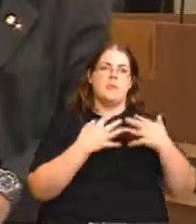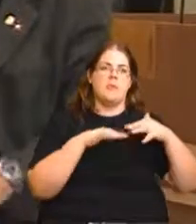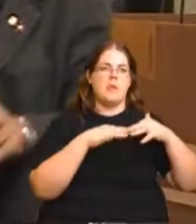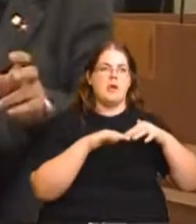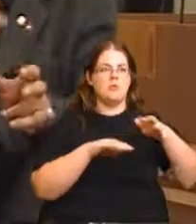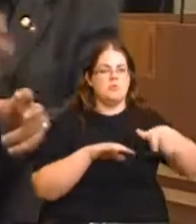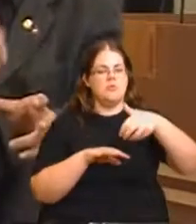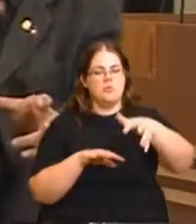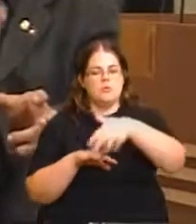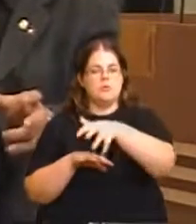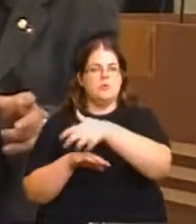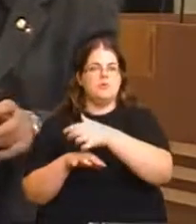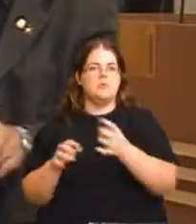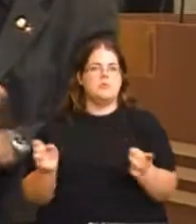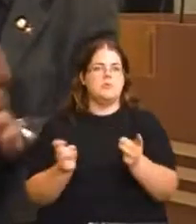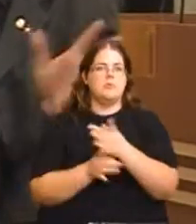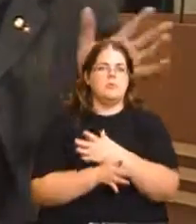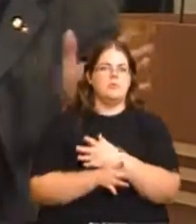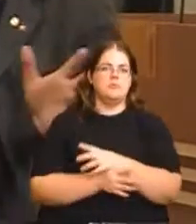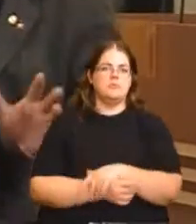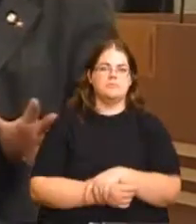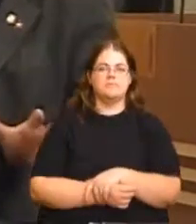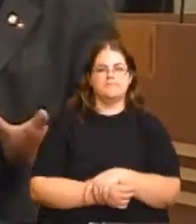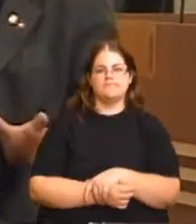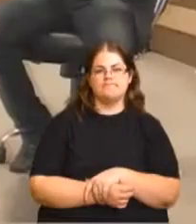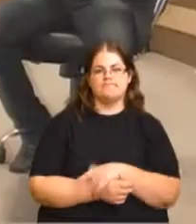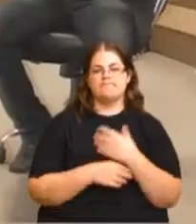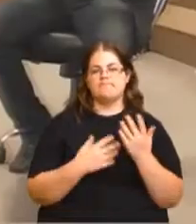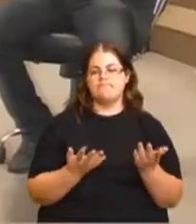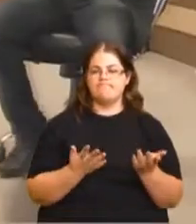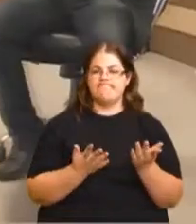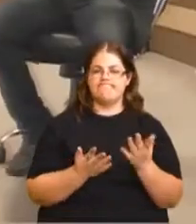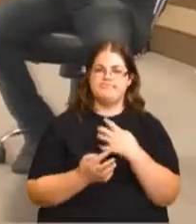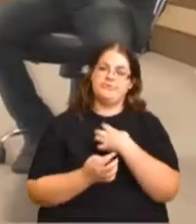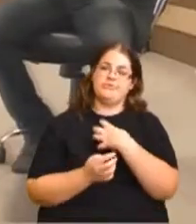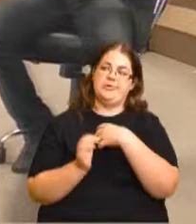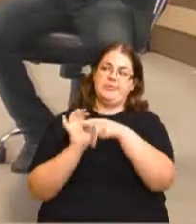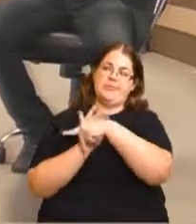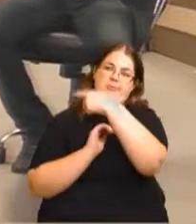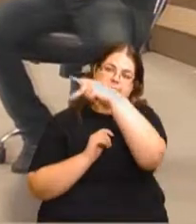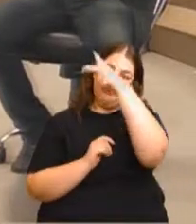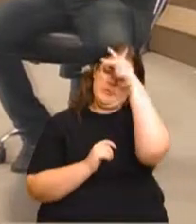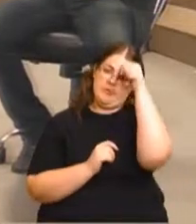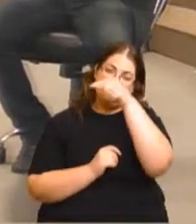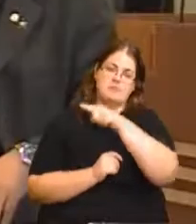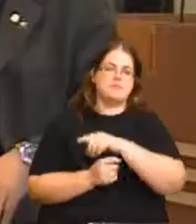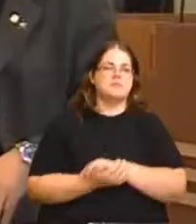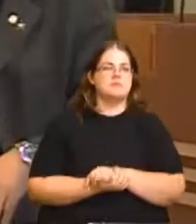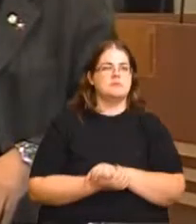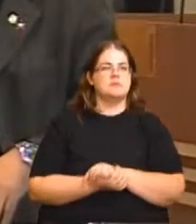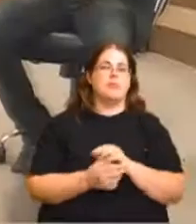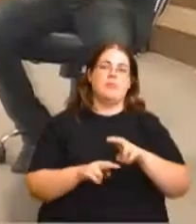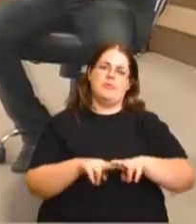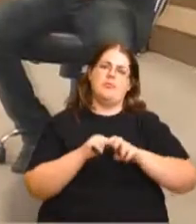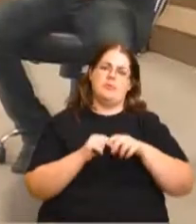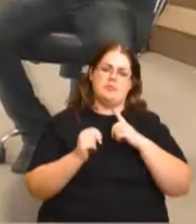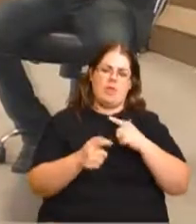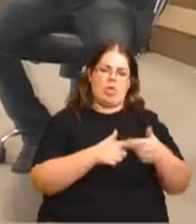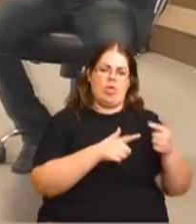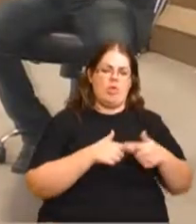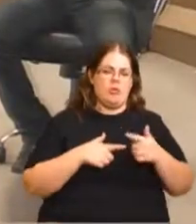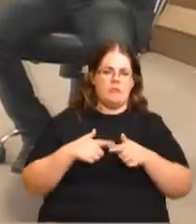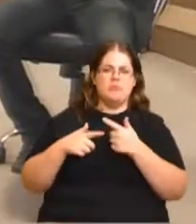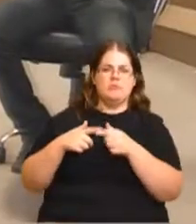precisa ser pessoas, pega uma reta, vai lá, limpa as valetas, está limpo. Então... foi a forma que esse governo resolveu trabalhar. E por isso tem dado